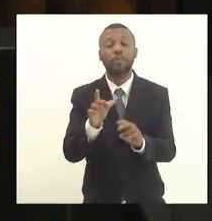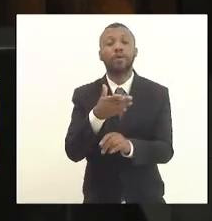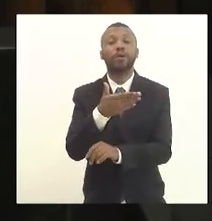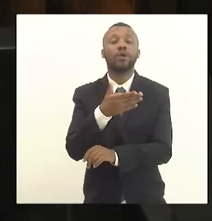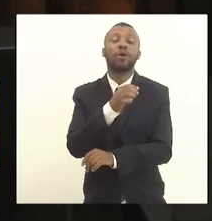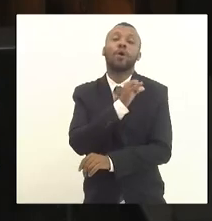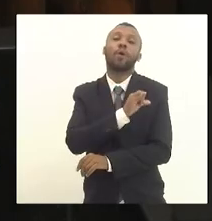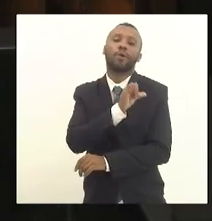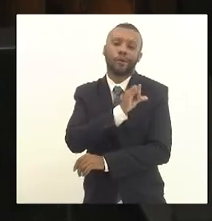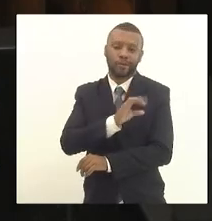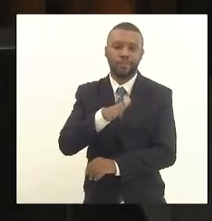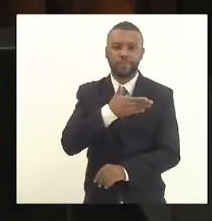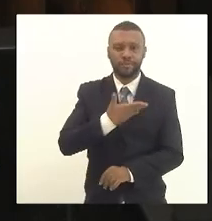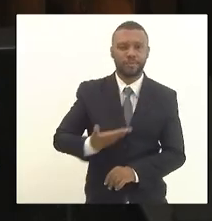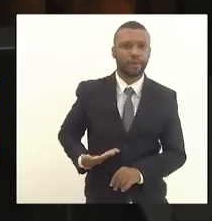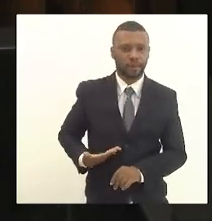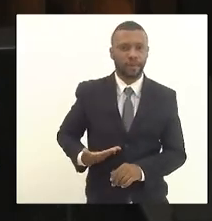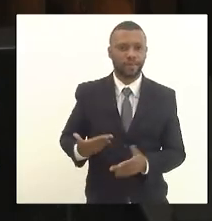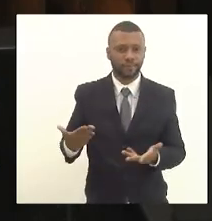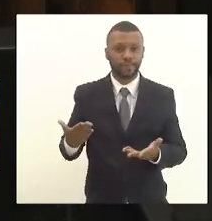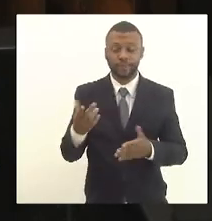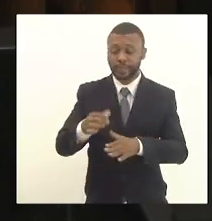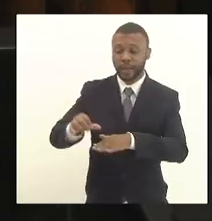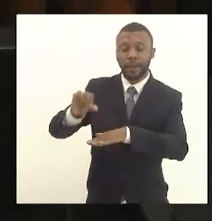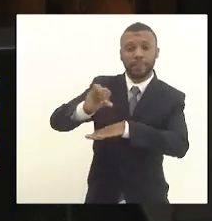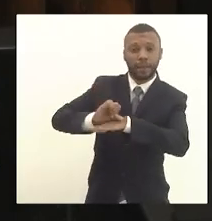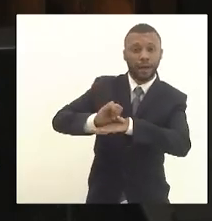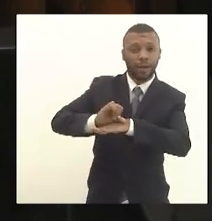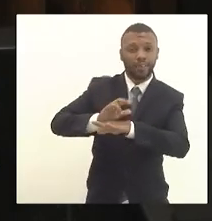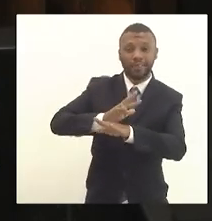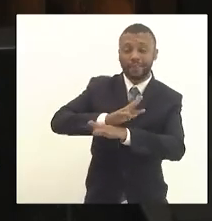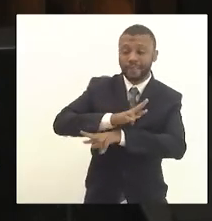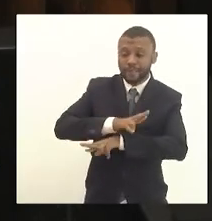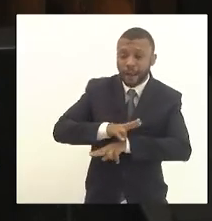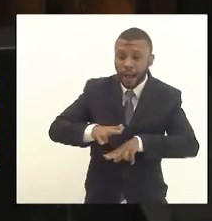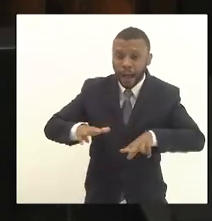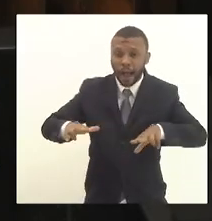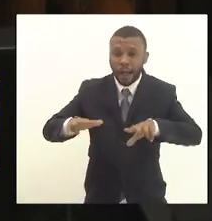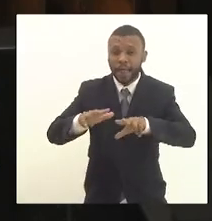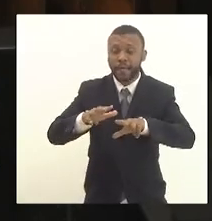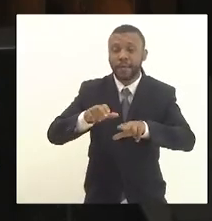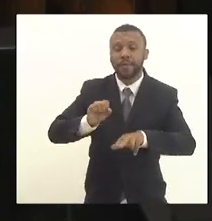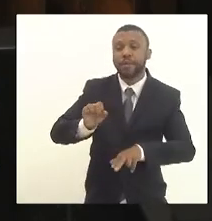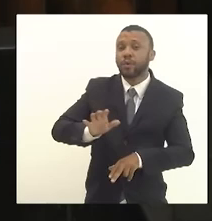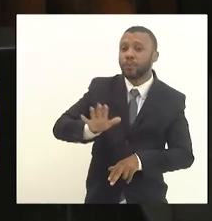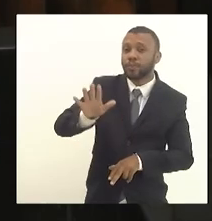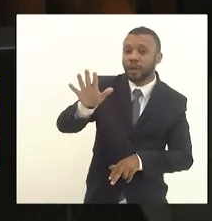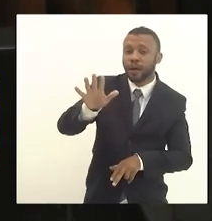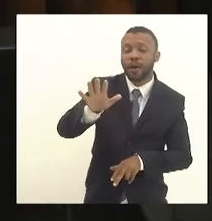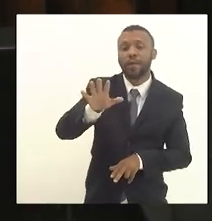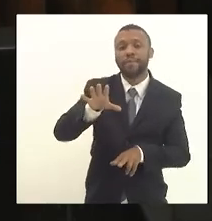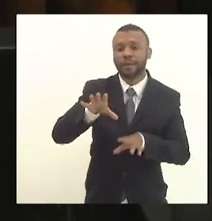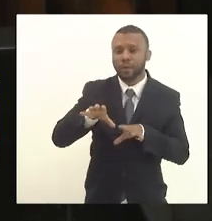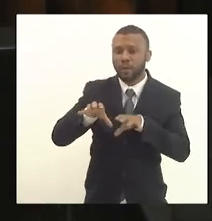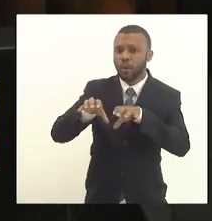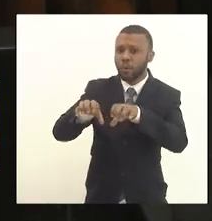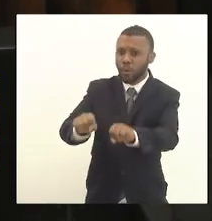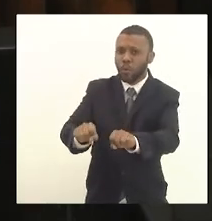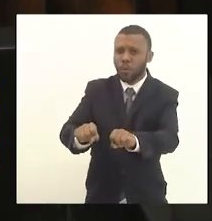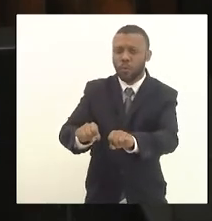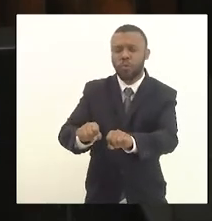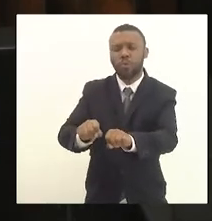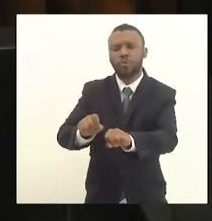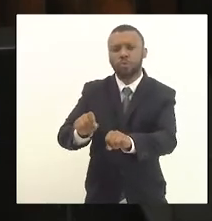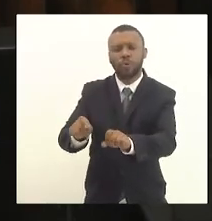região metropolitana, de muitas comunidades ficarem sob domínio do narco e